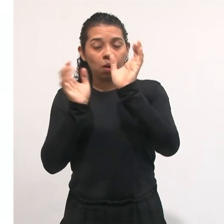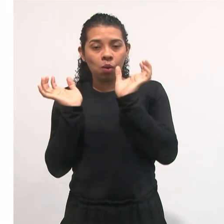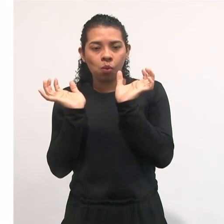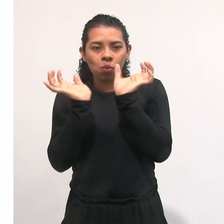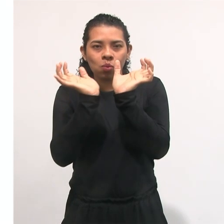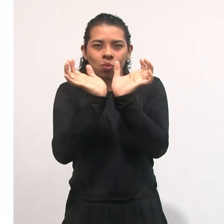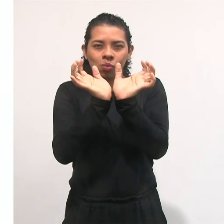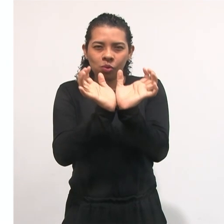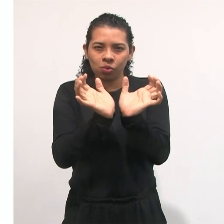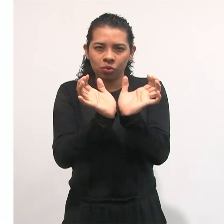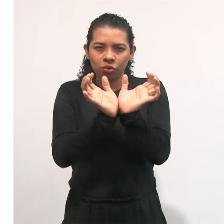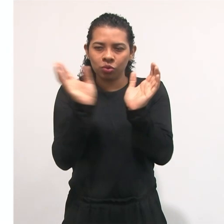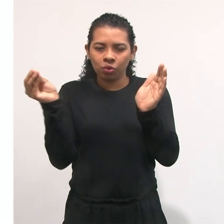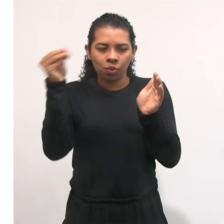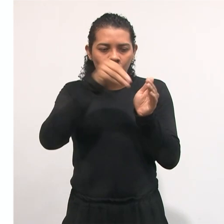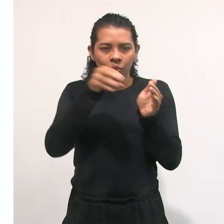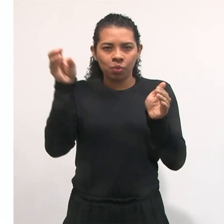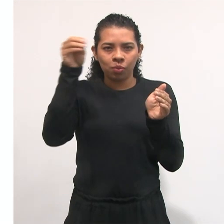de técnicas